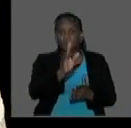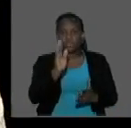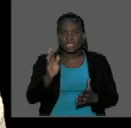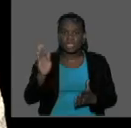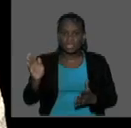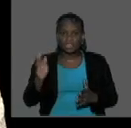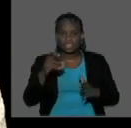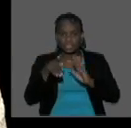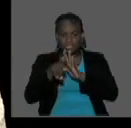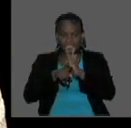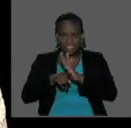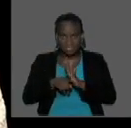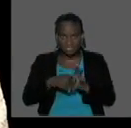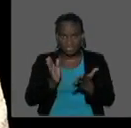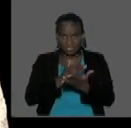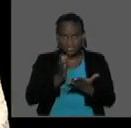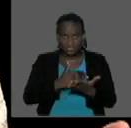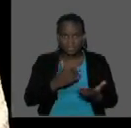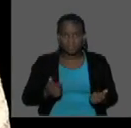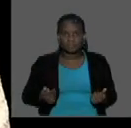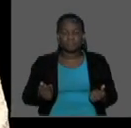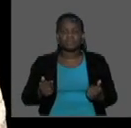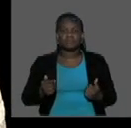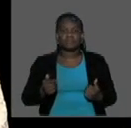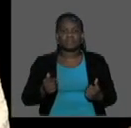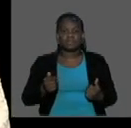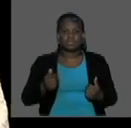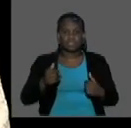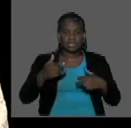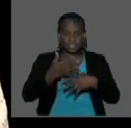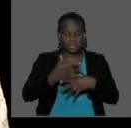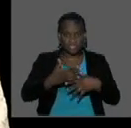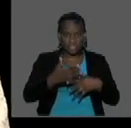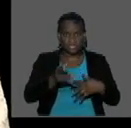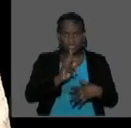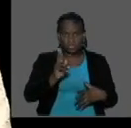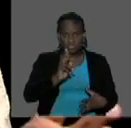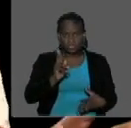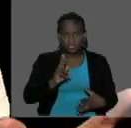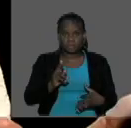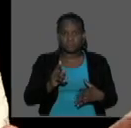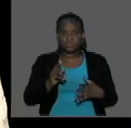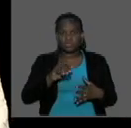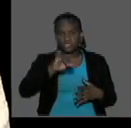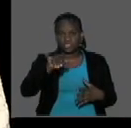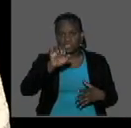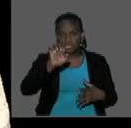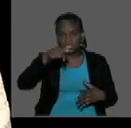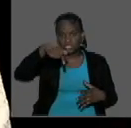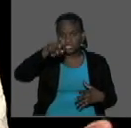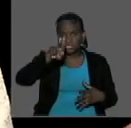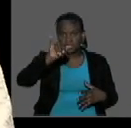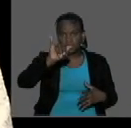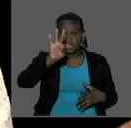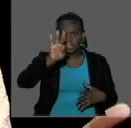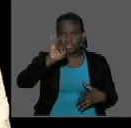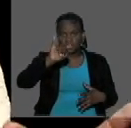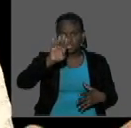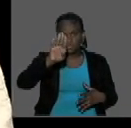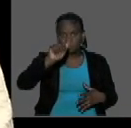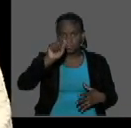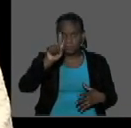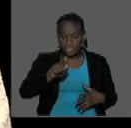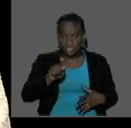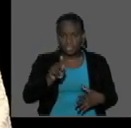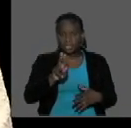biblioteca do mosteiro cisterciense, que fica num lugar chamado Jequitibá, no município de